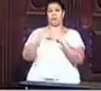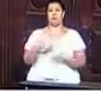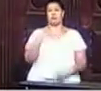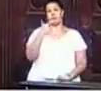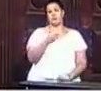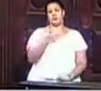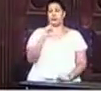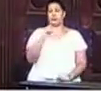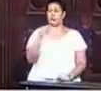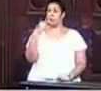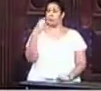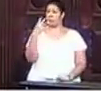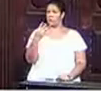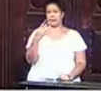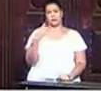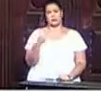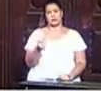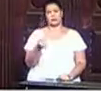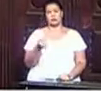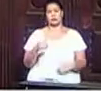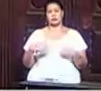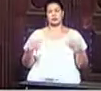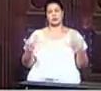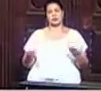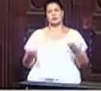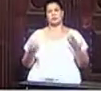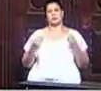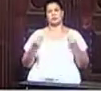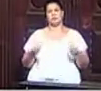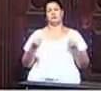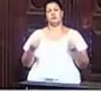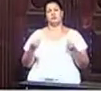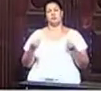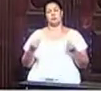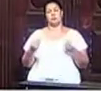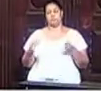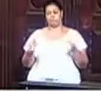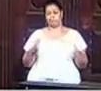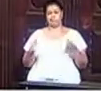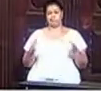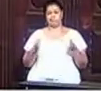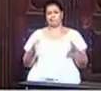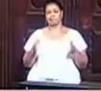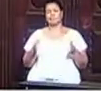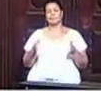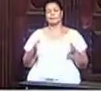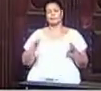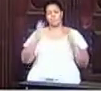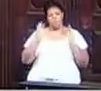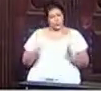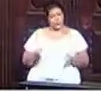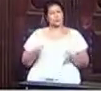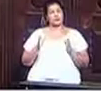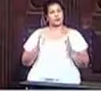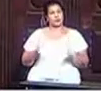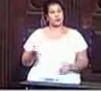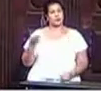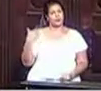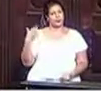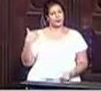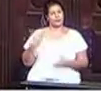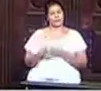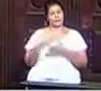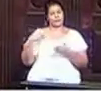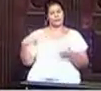até 2047. Portanto, o prazo de concessão já tinha sido objeto de um aditamento